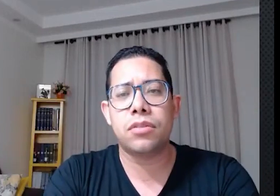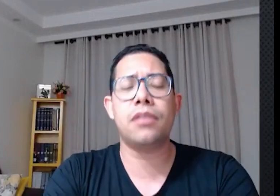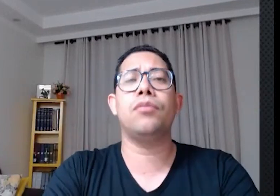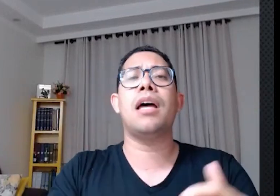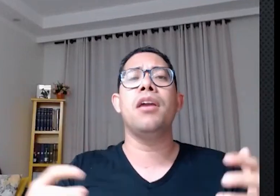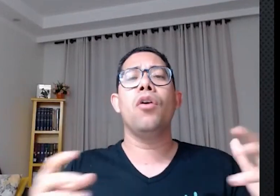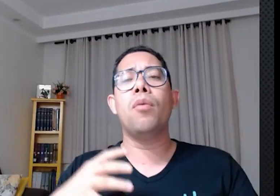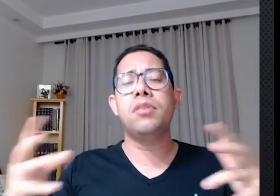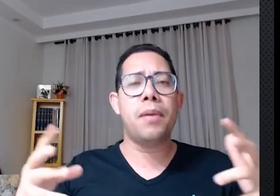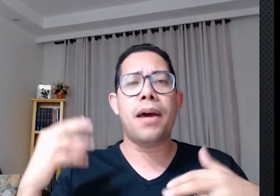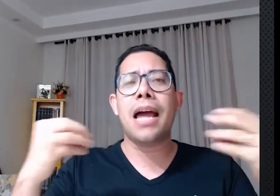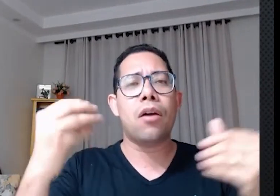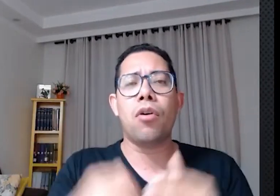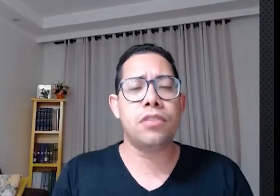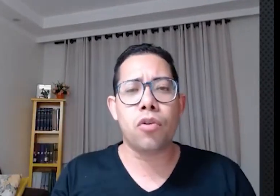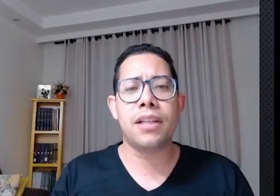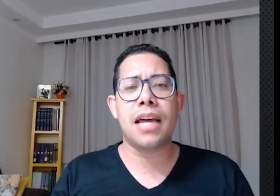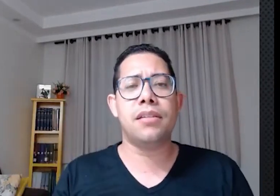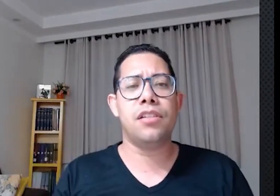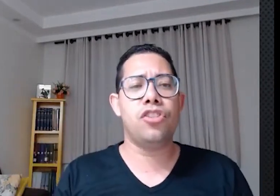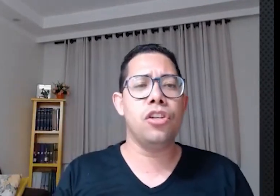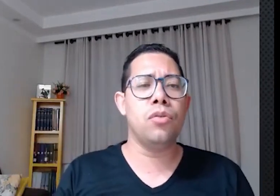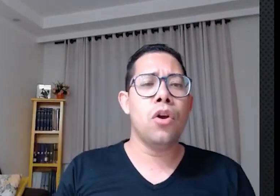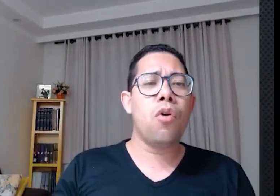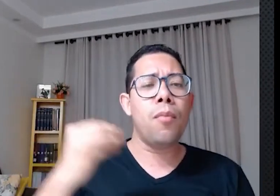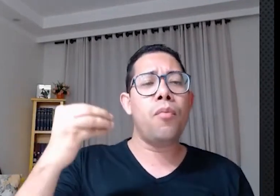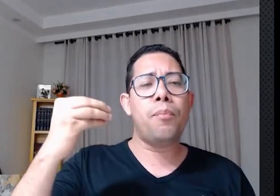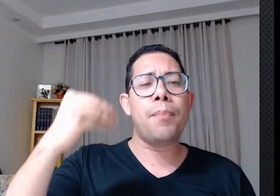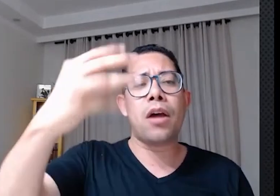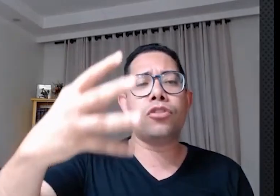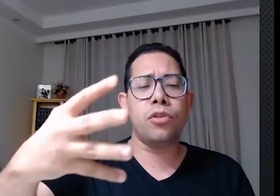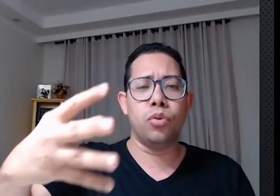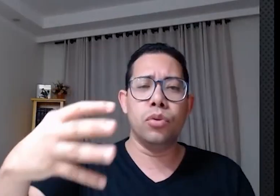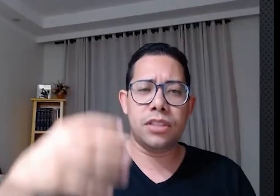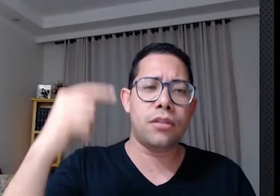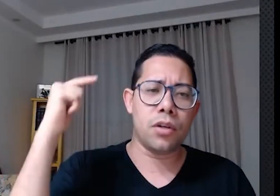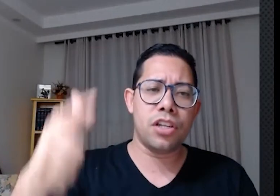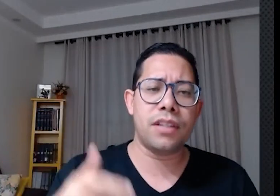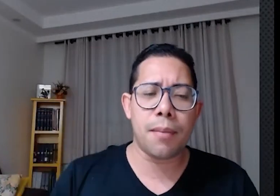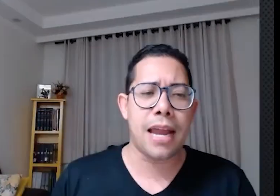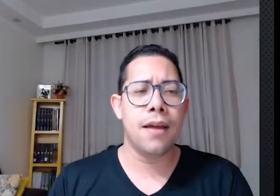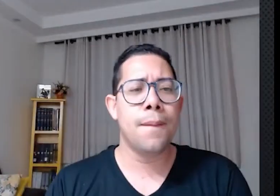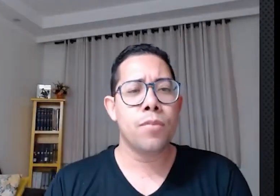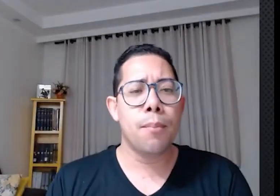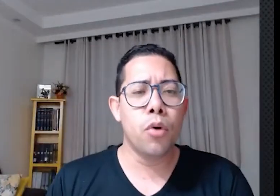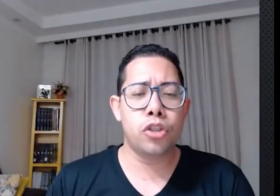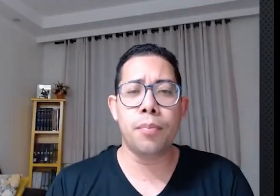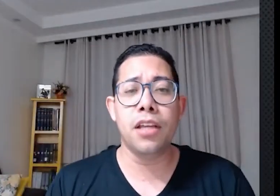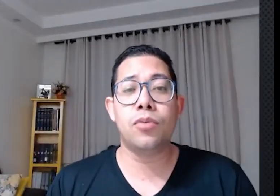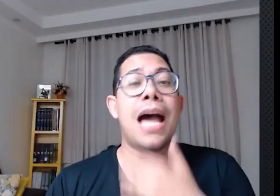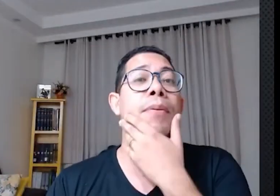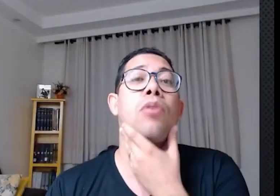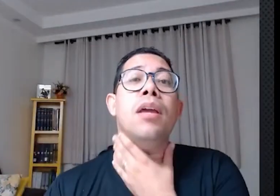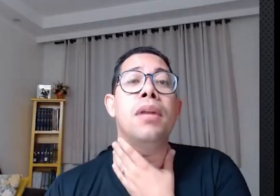isso, certo? Não sabe como se preparar, como se argumentar nesse sentido, como preparar o seu estudo, certo? Então a gente vai trabalhar muito